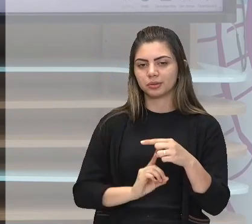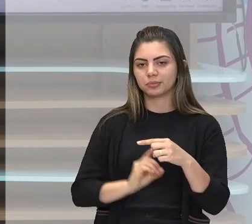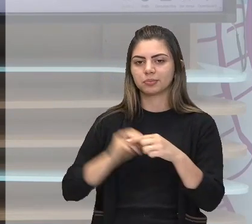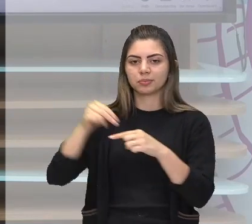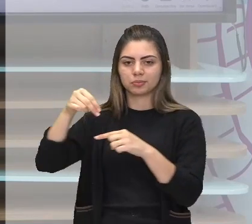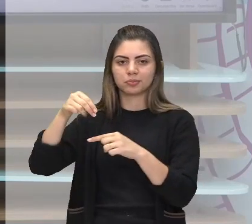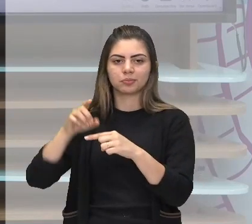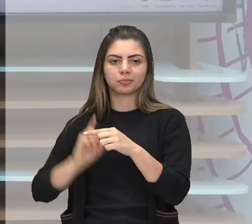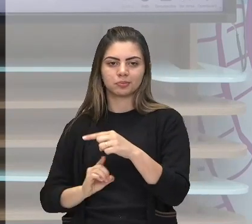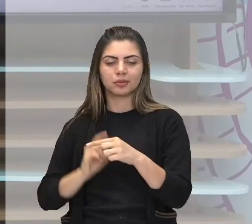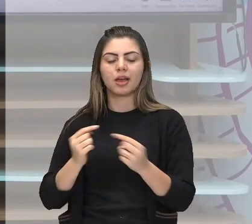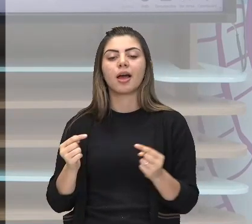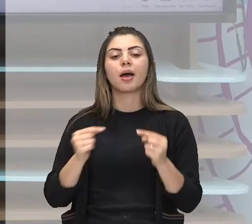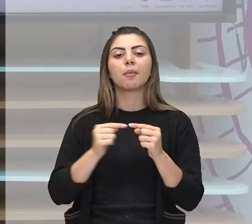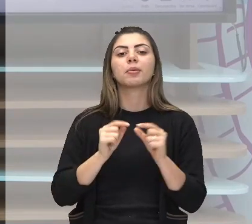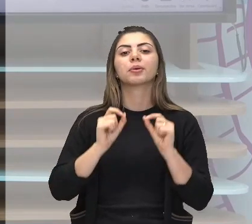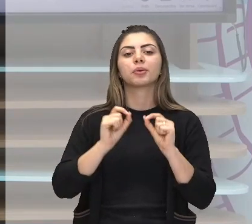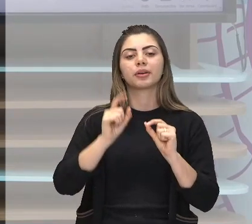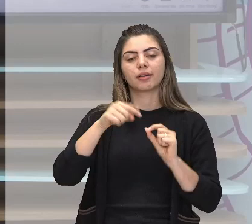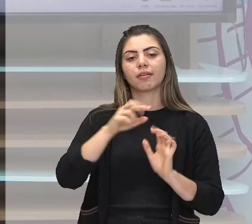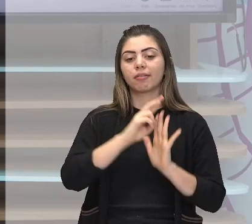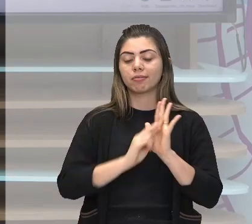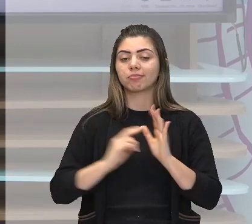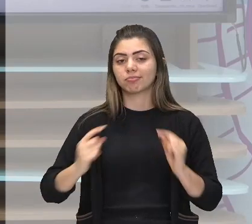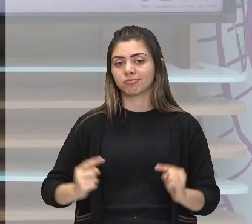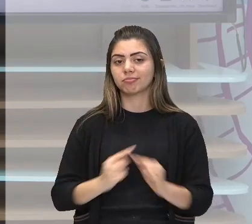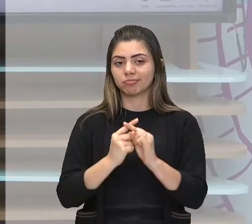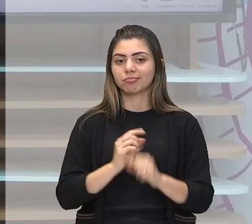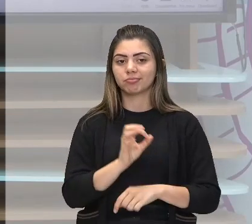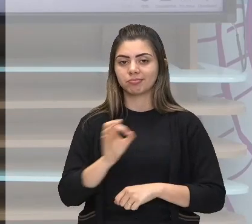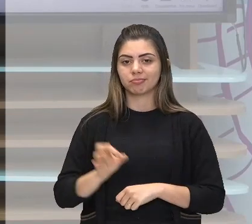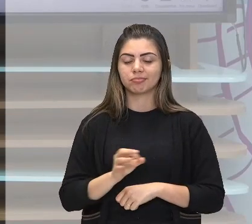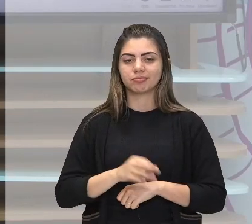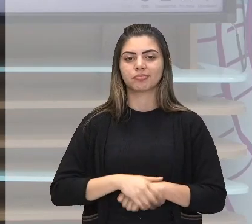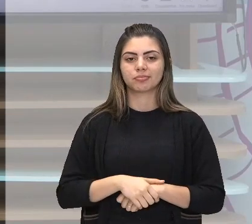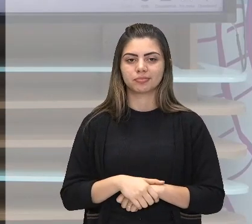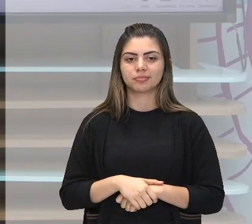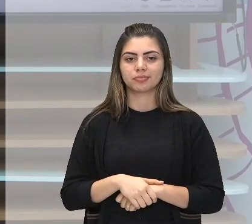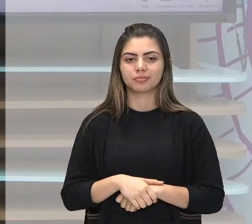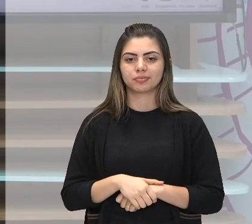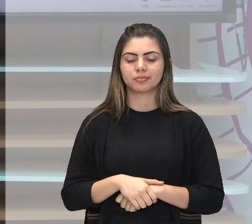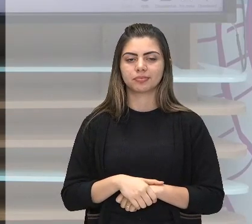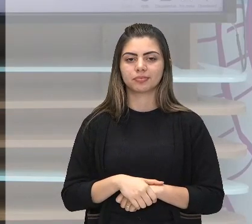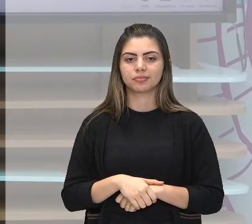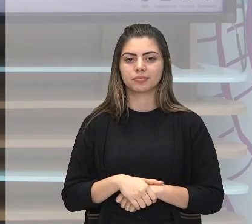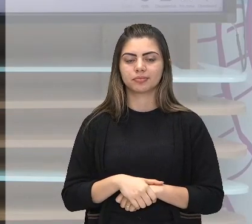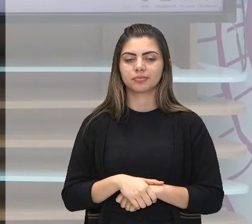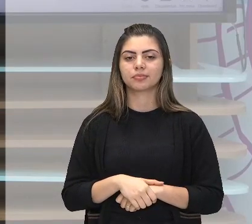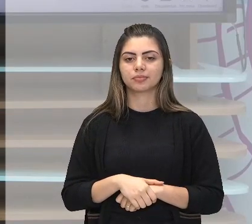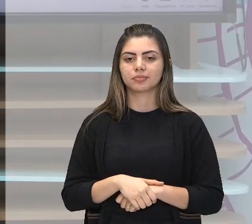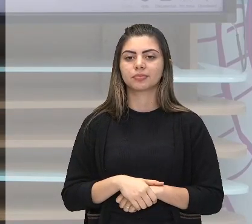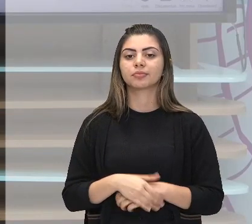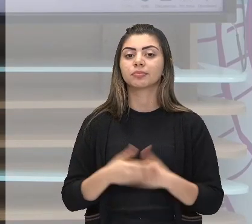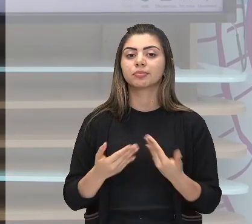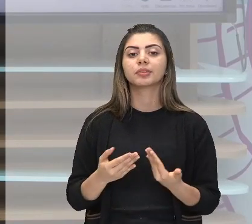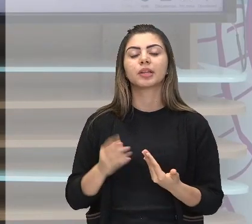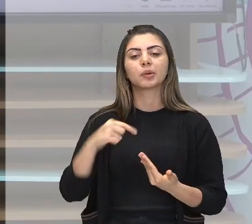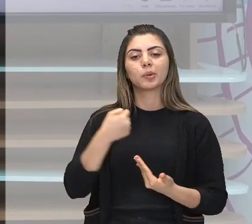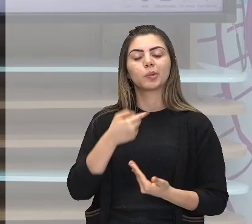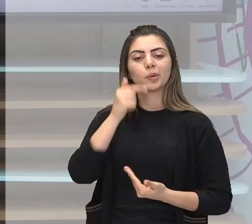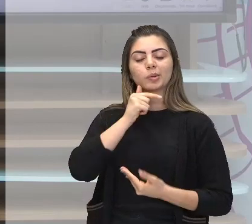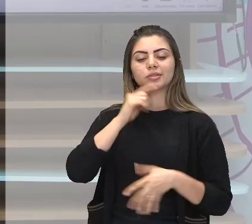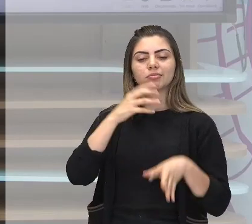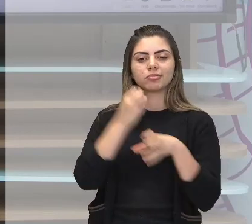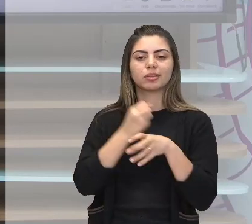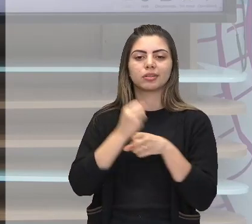aplicamos a regra da proporção, propriedade fundamental, produto dos extremos é igual ao produto dos meios e calculamos